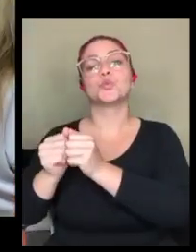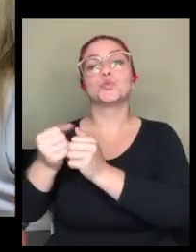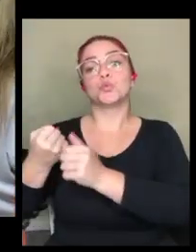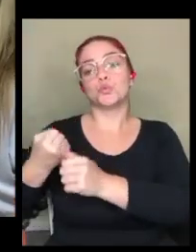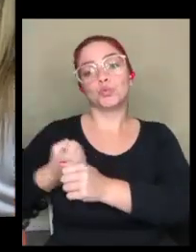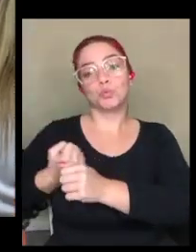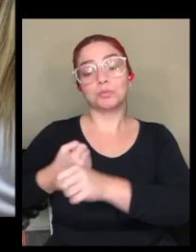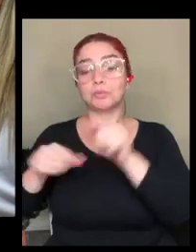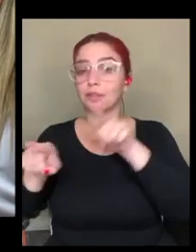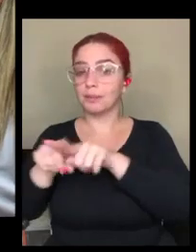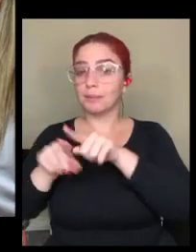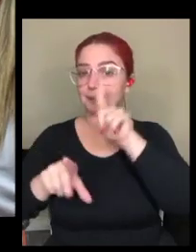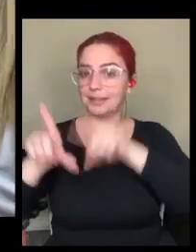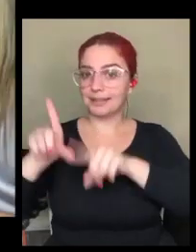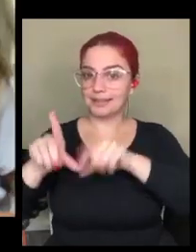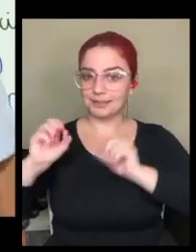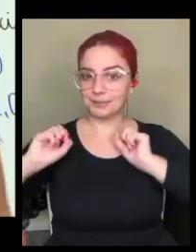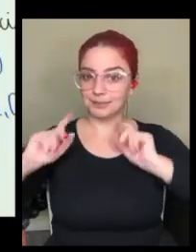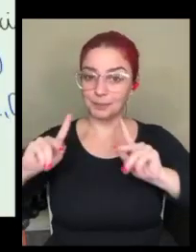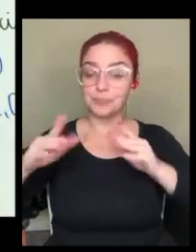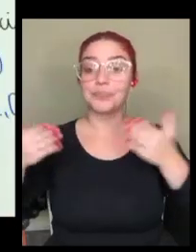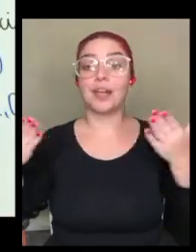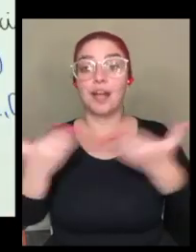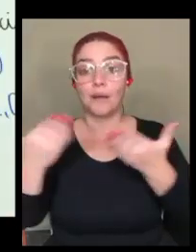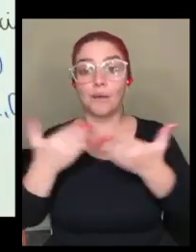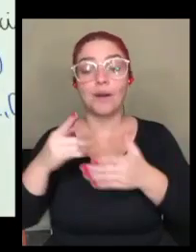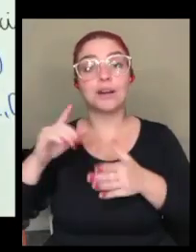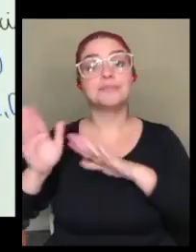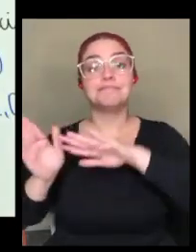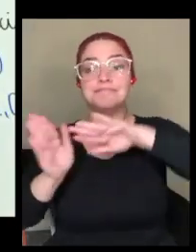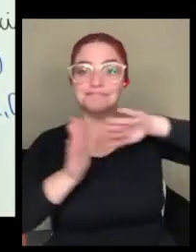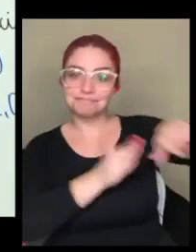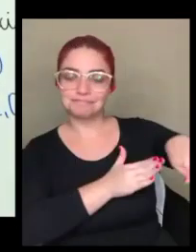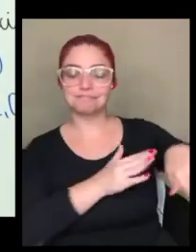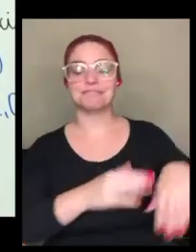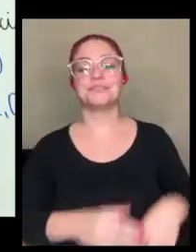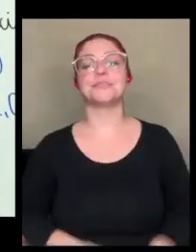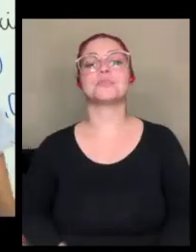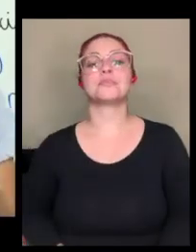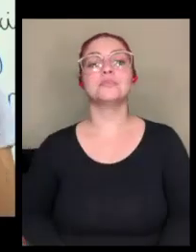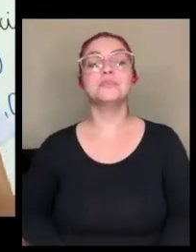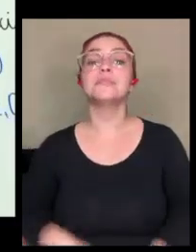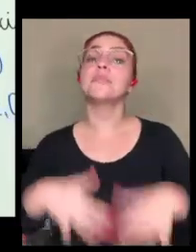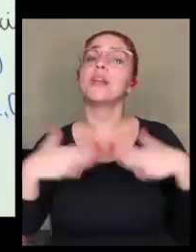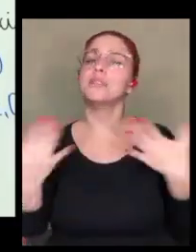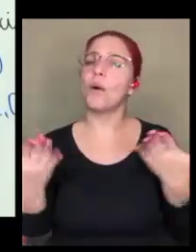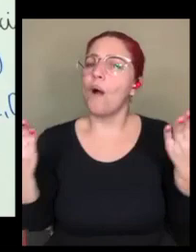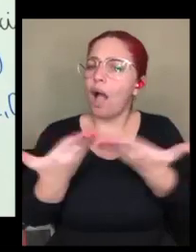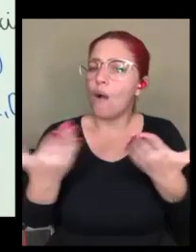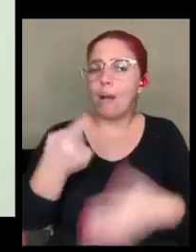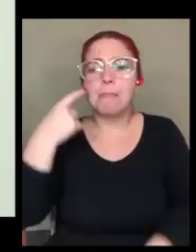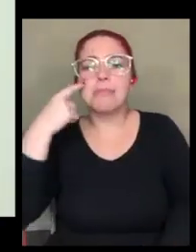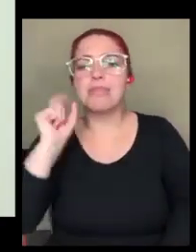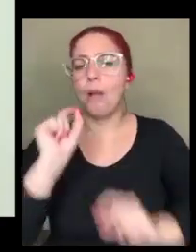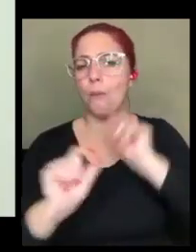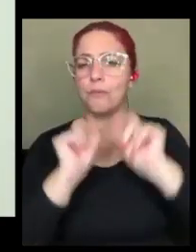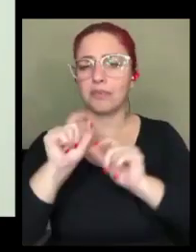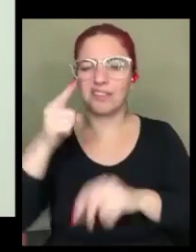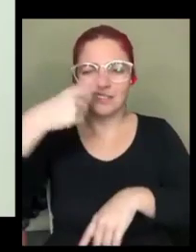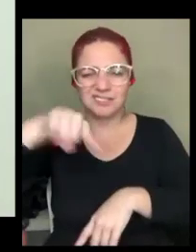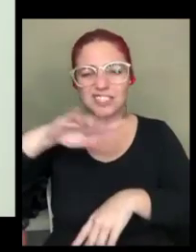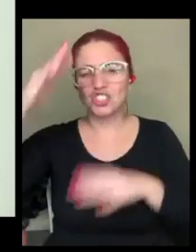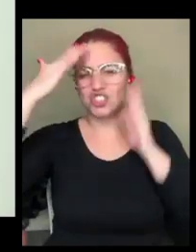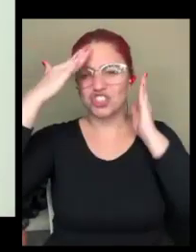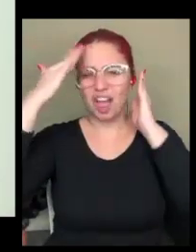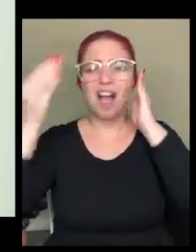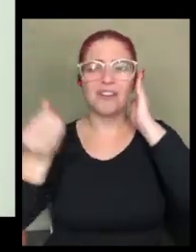aqui só a unidade mesmo, tá bom? Agora vamos passar para a próxima situação. Então é a seguinte, a situação que eu trouxe para você, e